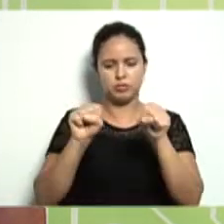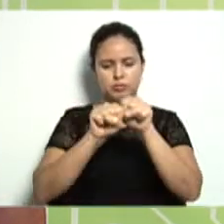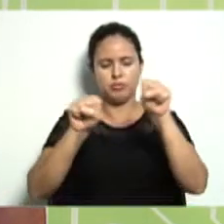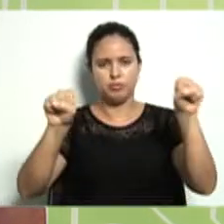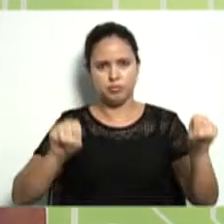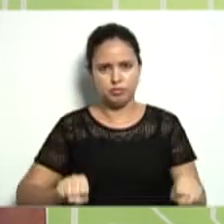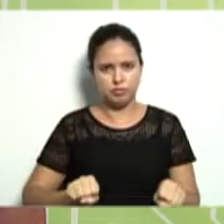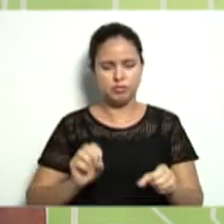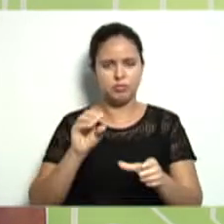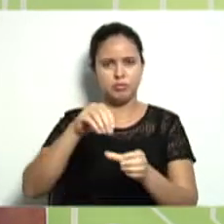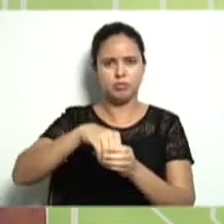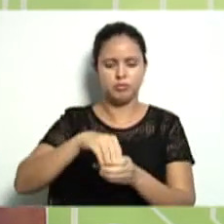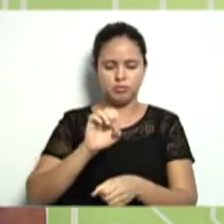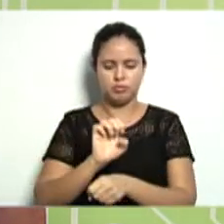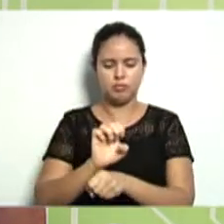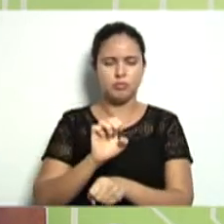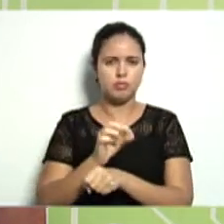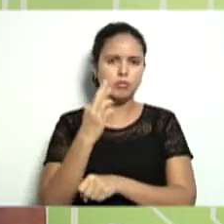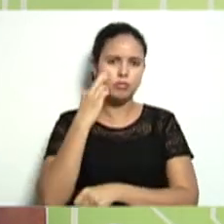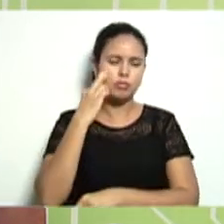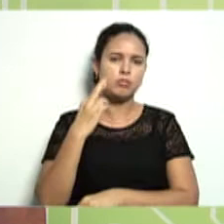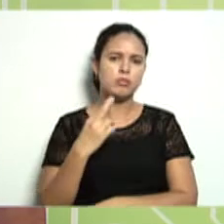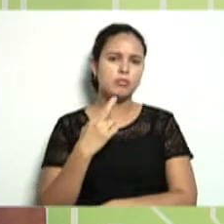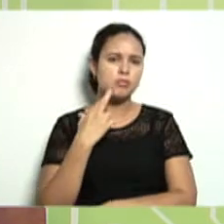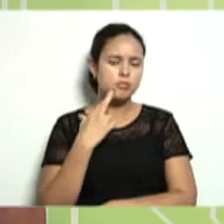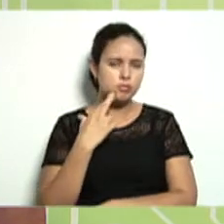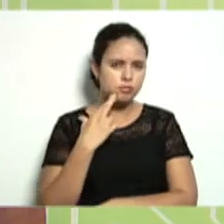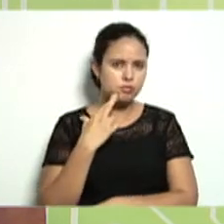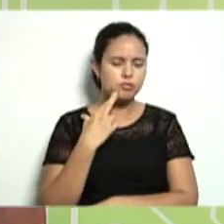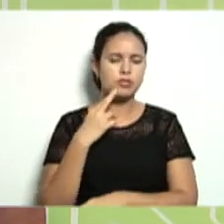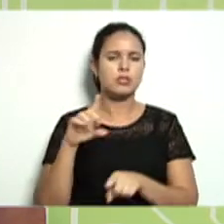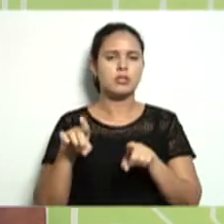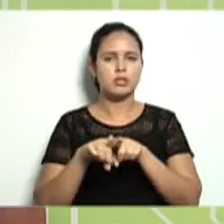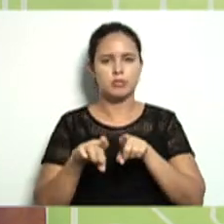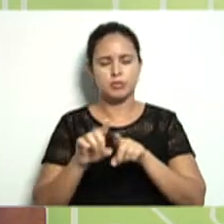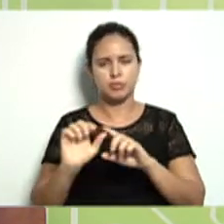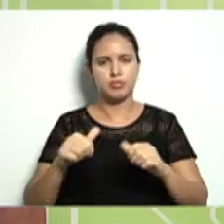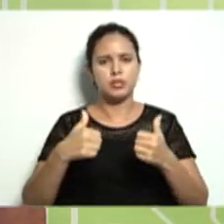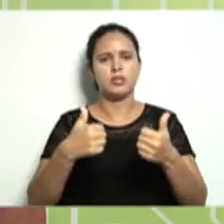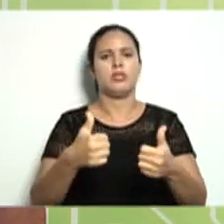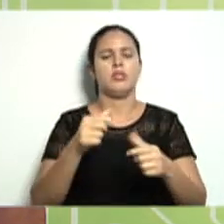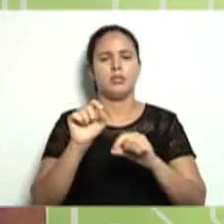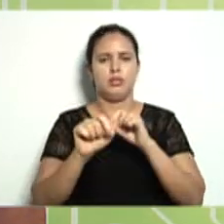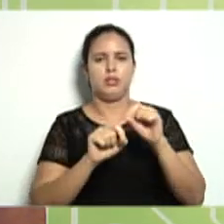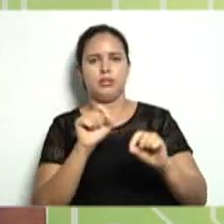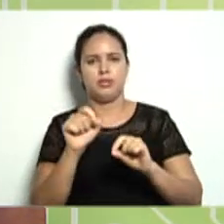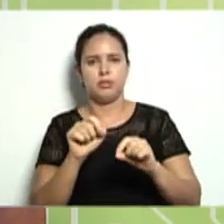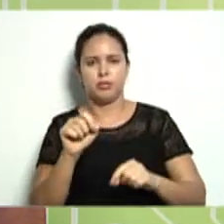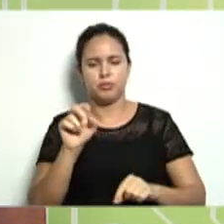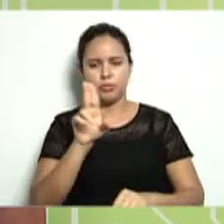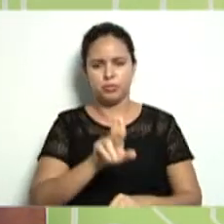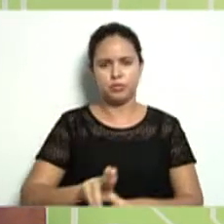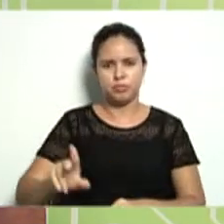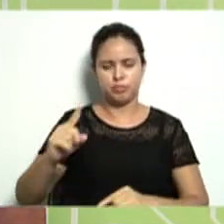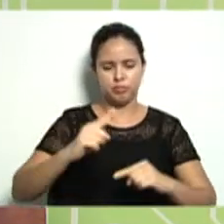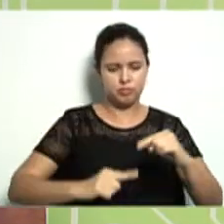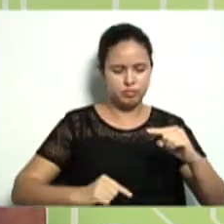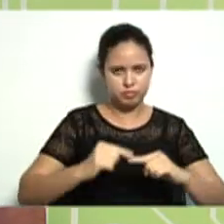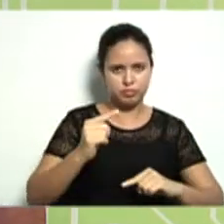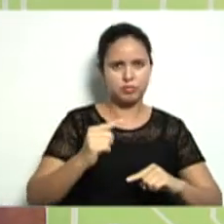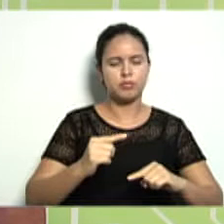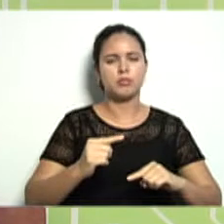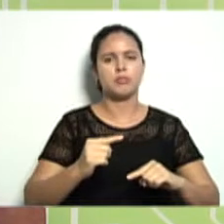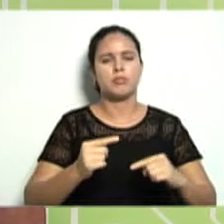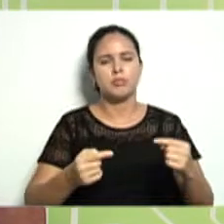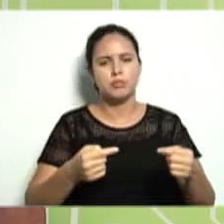estruturada no nosso estado, para que haja melhor utilização dos nossos recursos, para que o